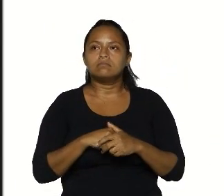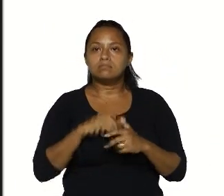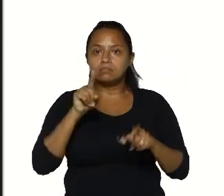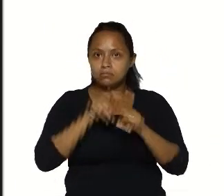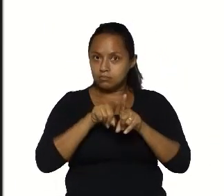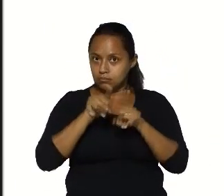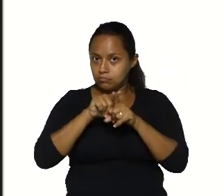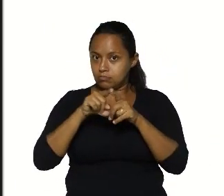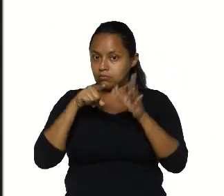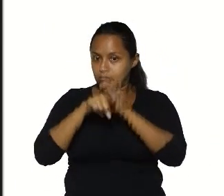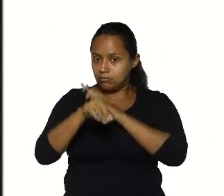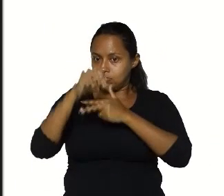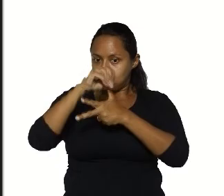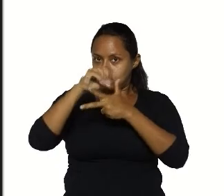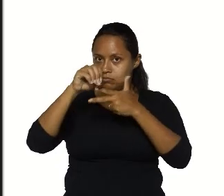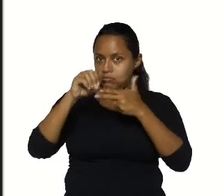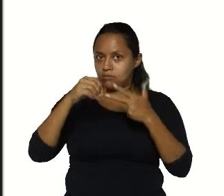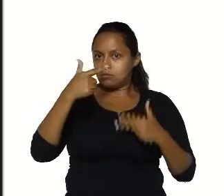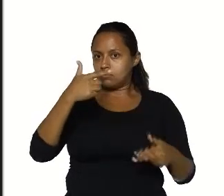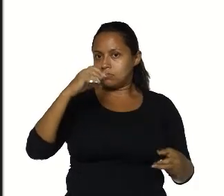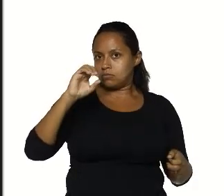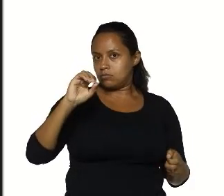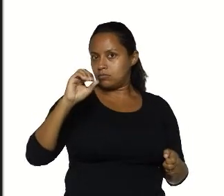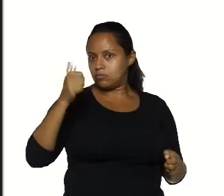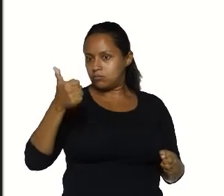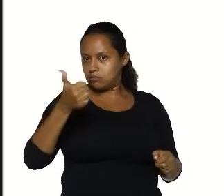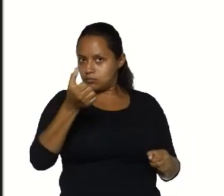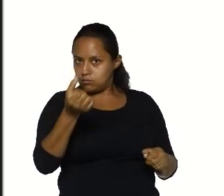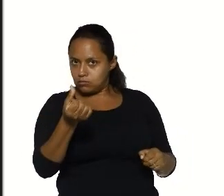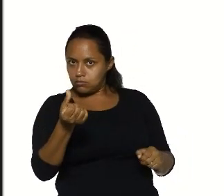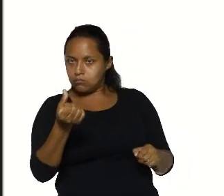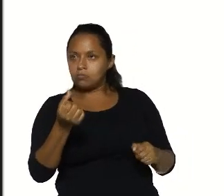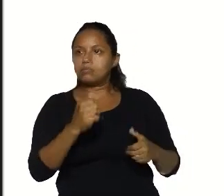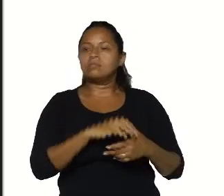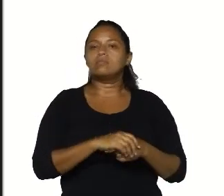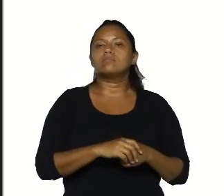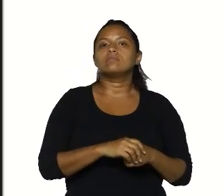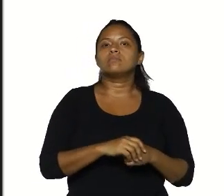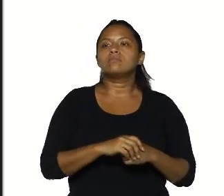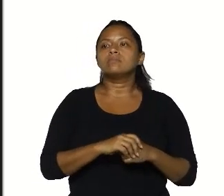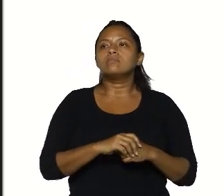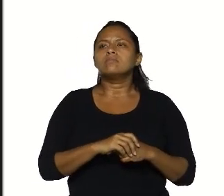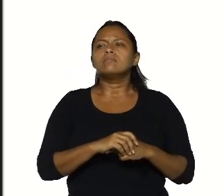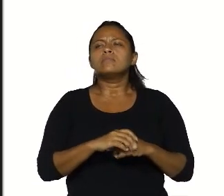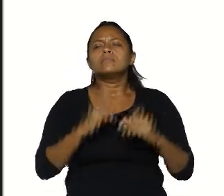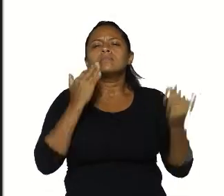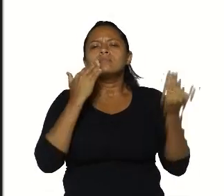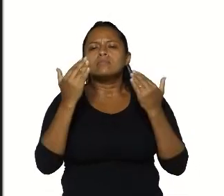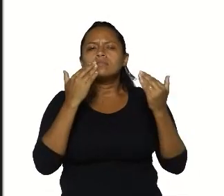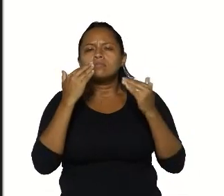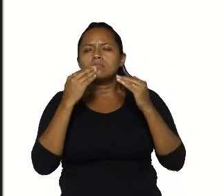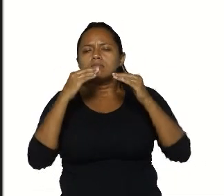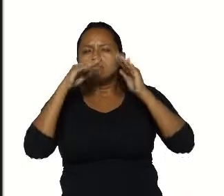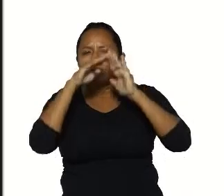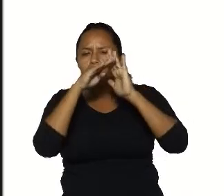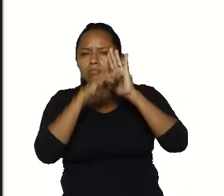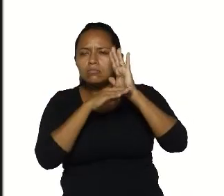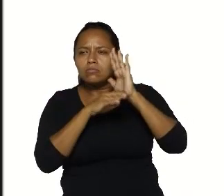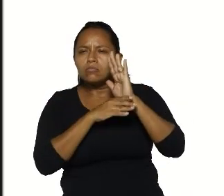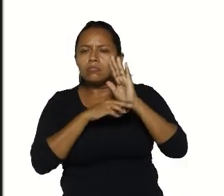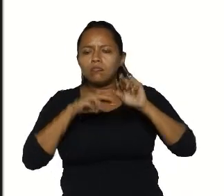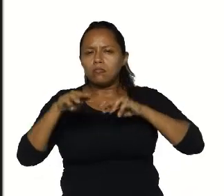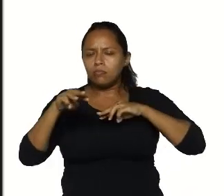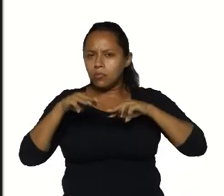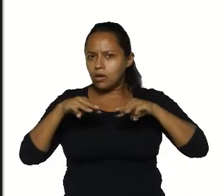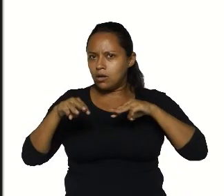do Enem, que foi cobrada no ano de 2016. De acordo com as estatísticas do